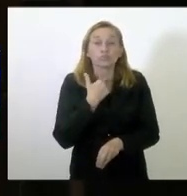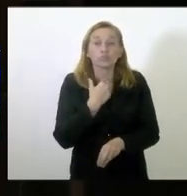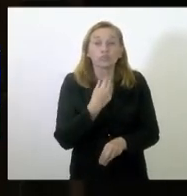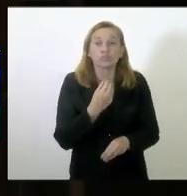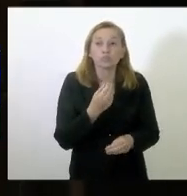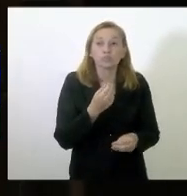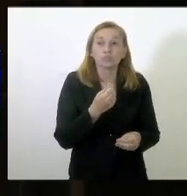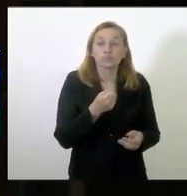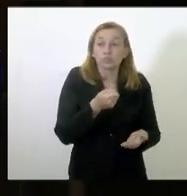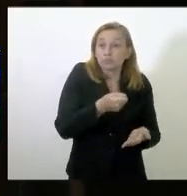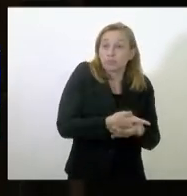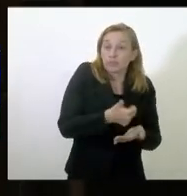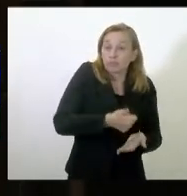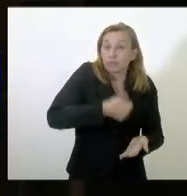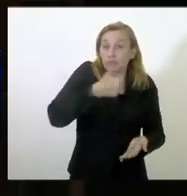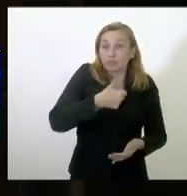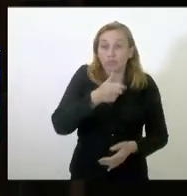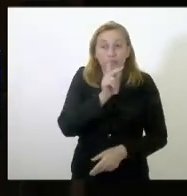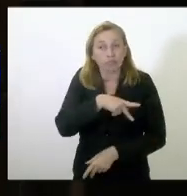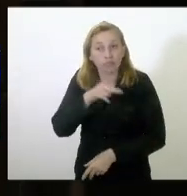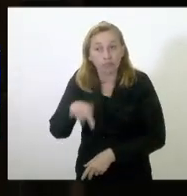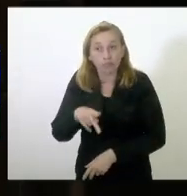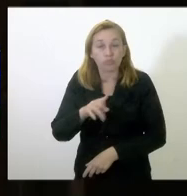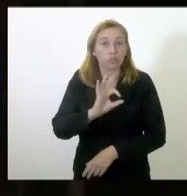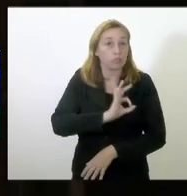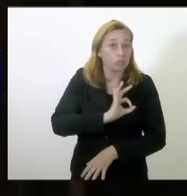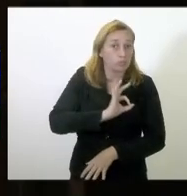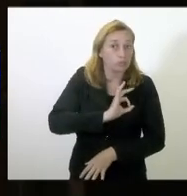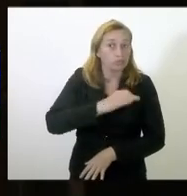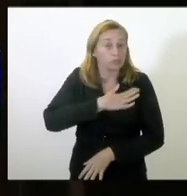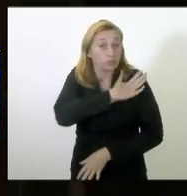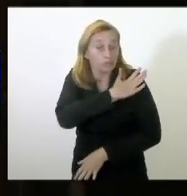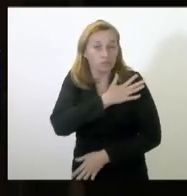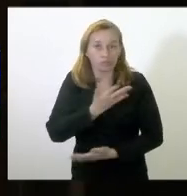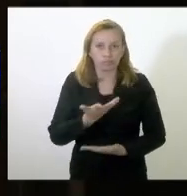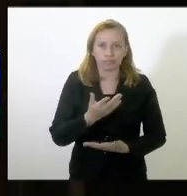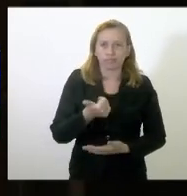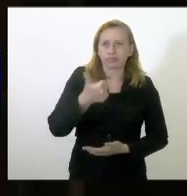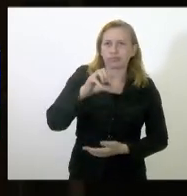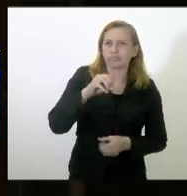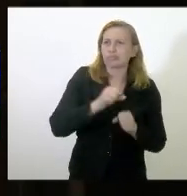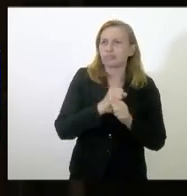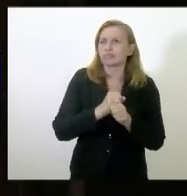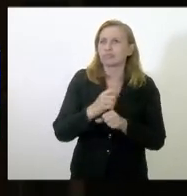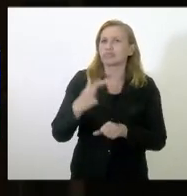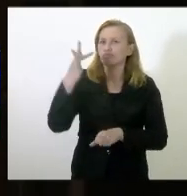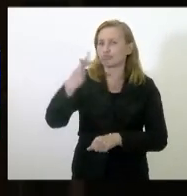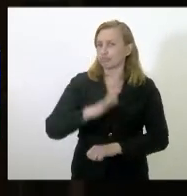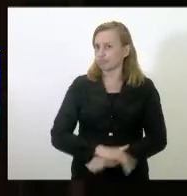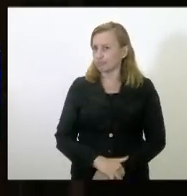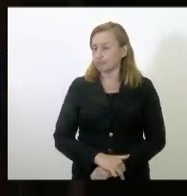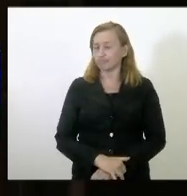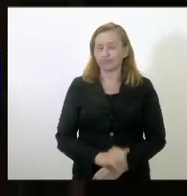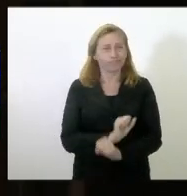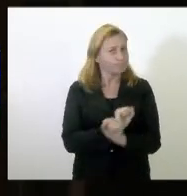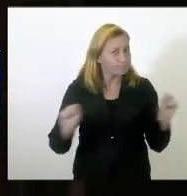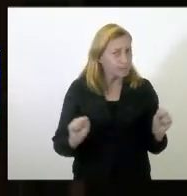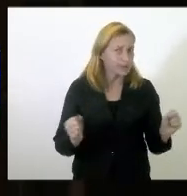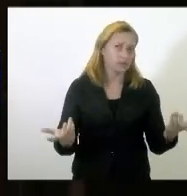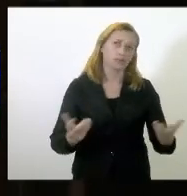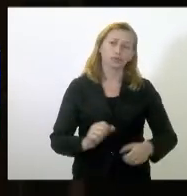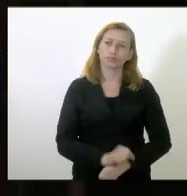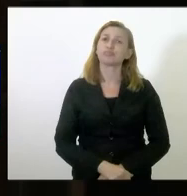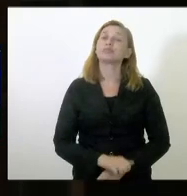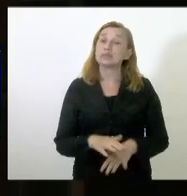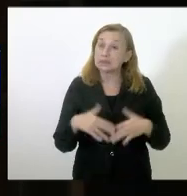dar aumento para policial militar, policial civil, nos próximos 10 anos. É impossível.